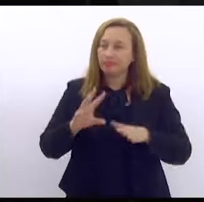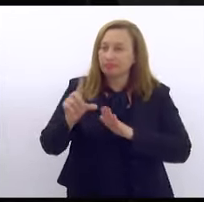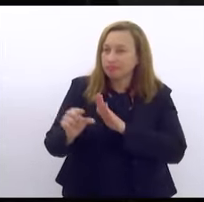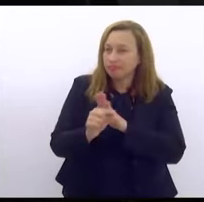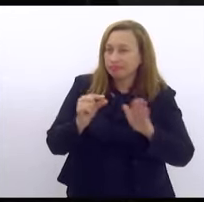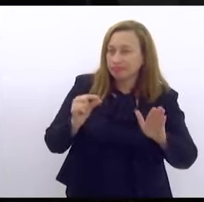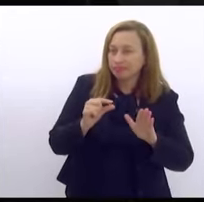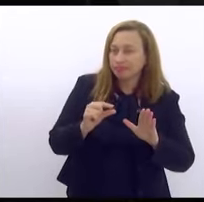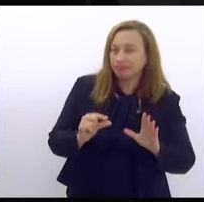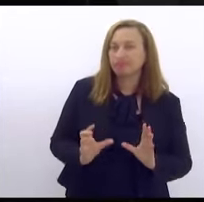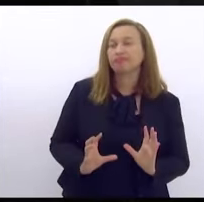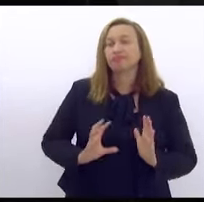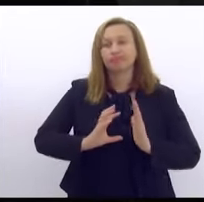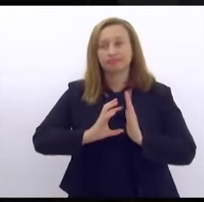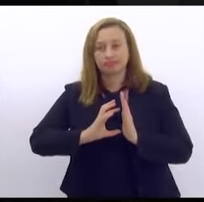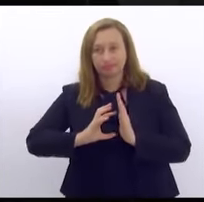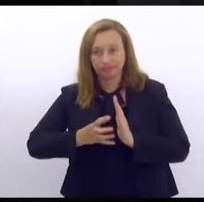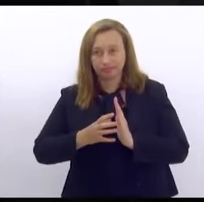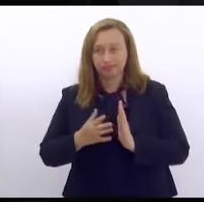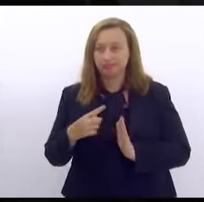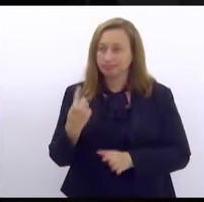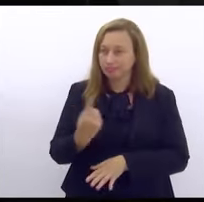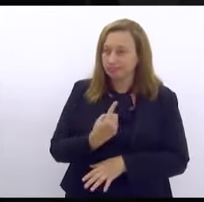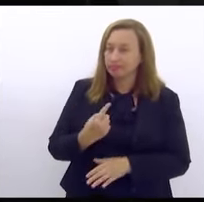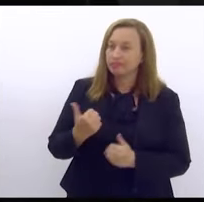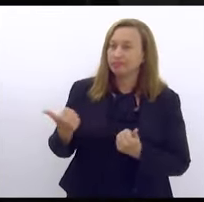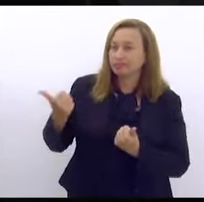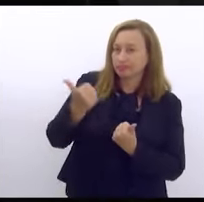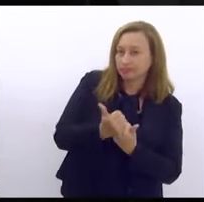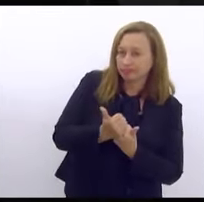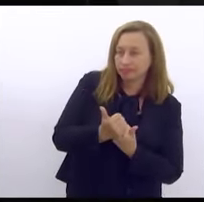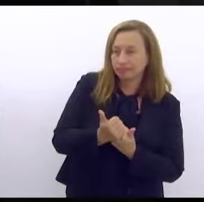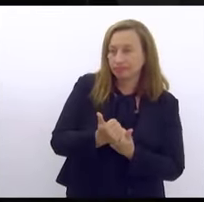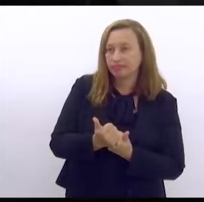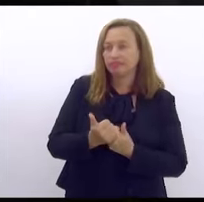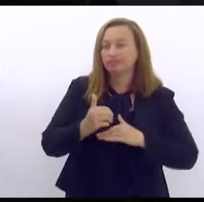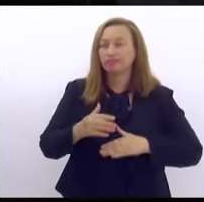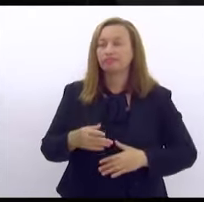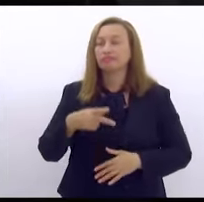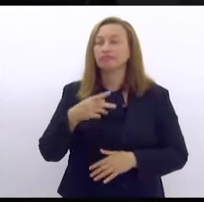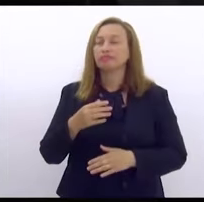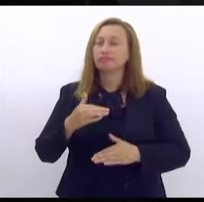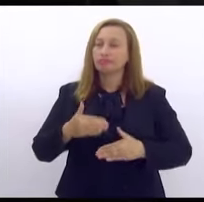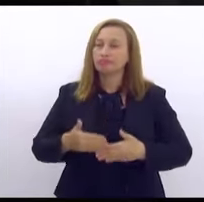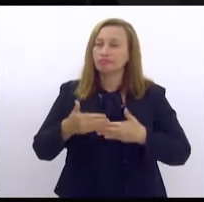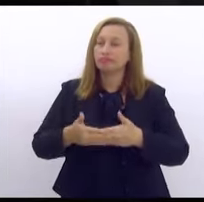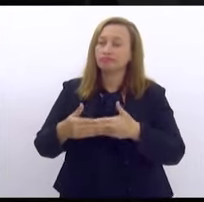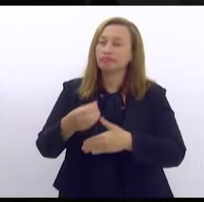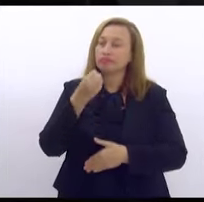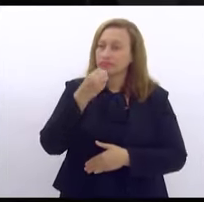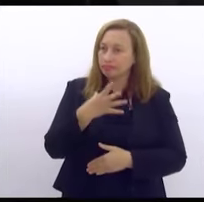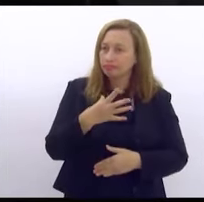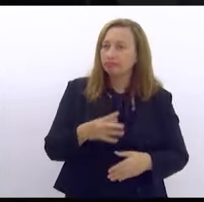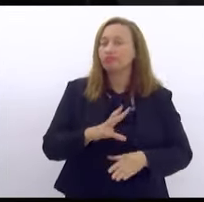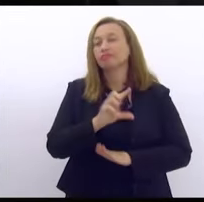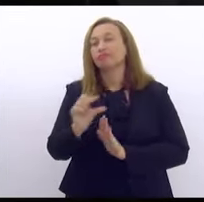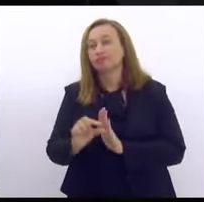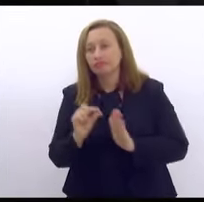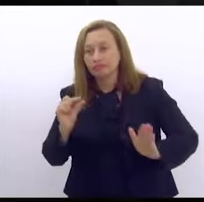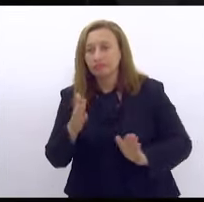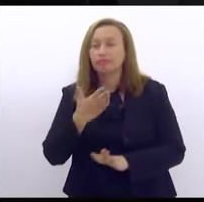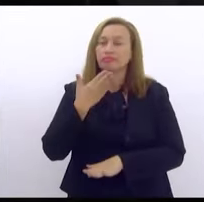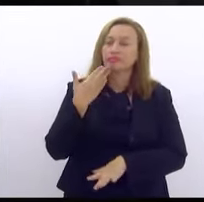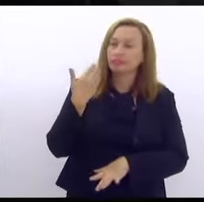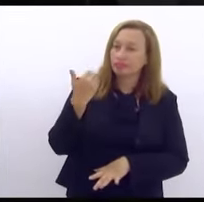nossa bancada, mesmo com subemenda, a gente teve um avanço significativo, inclusive emendas que buscaram